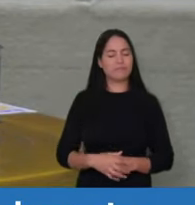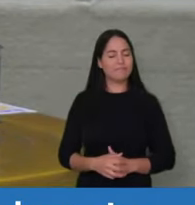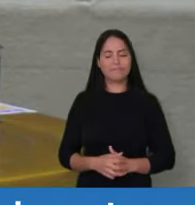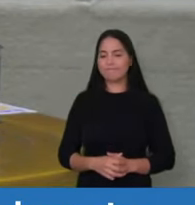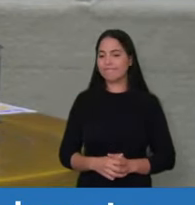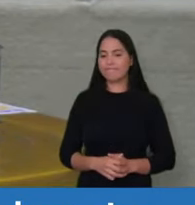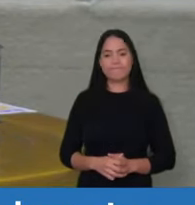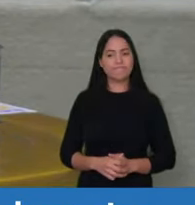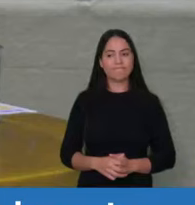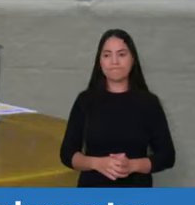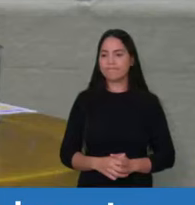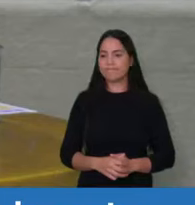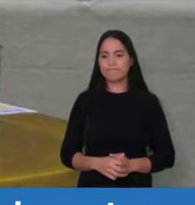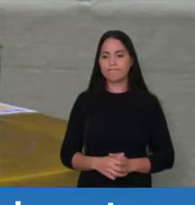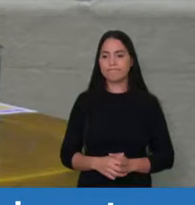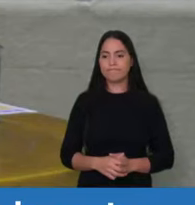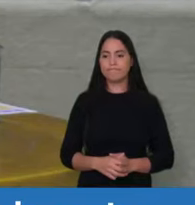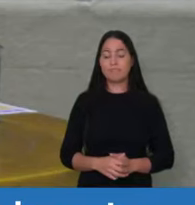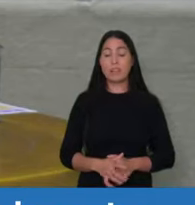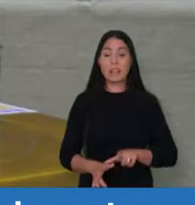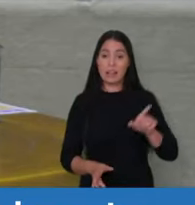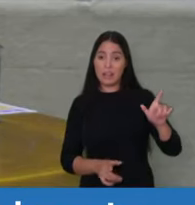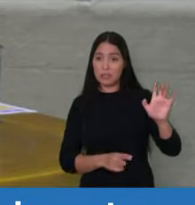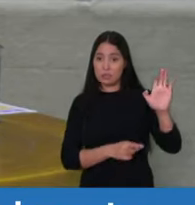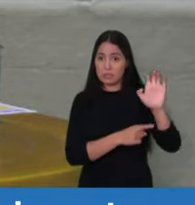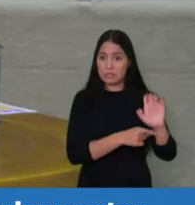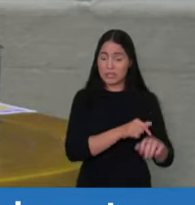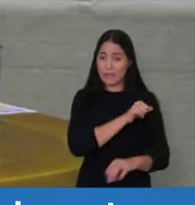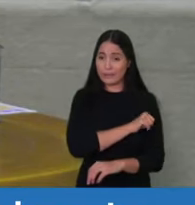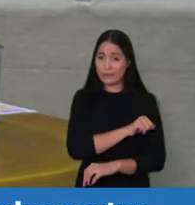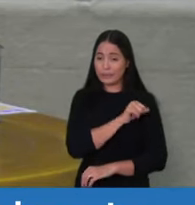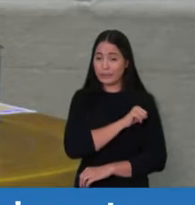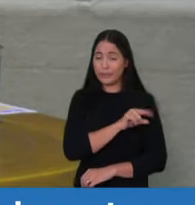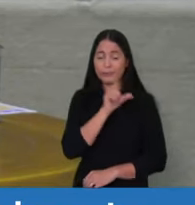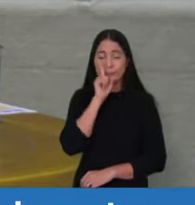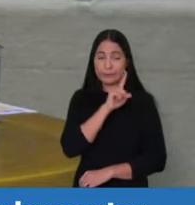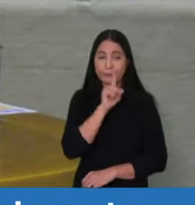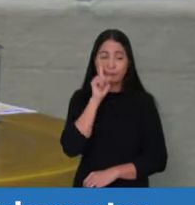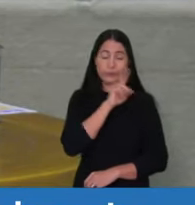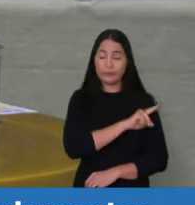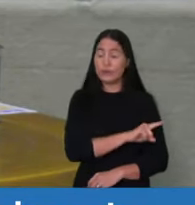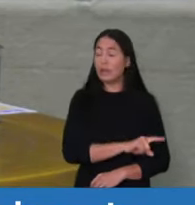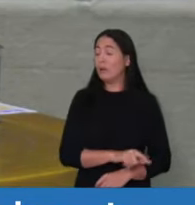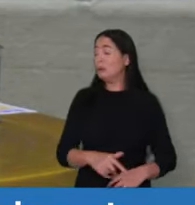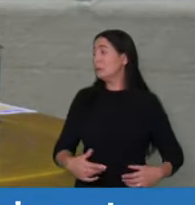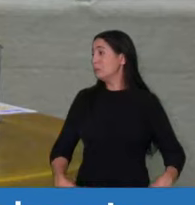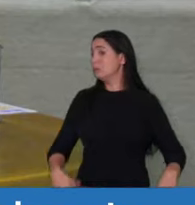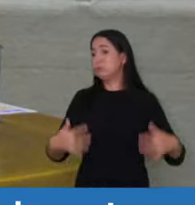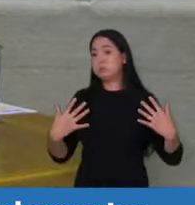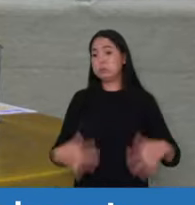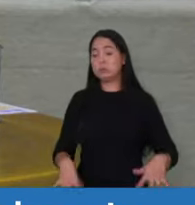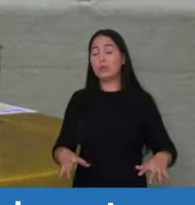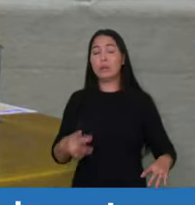tamanho. O Estado do Rio seguiu falhando miseravelmente quando uma estrutura foi criada